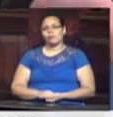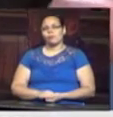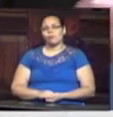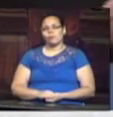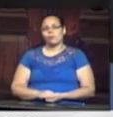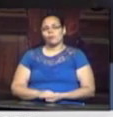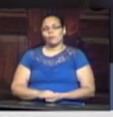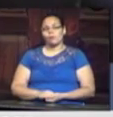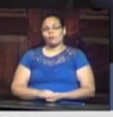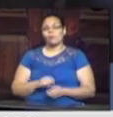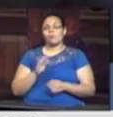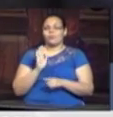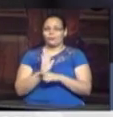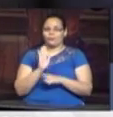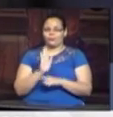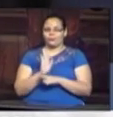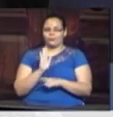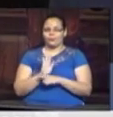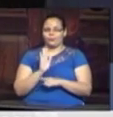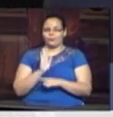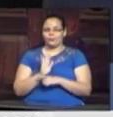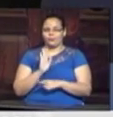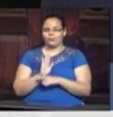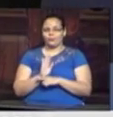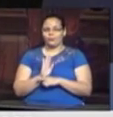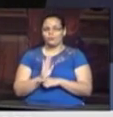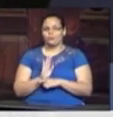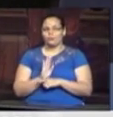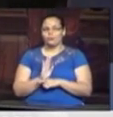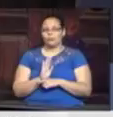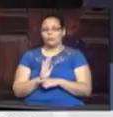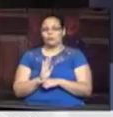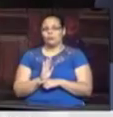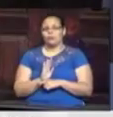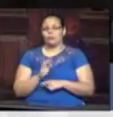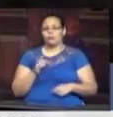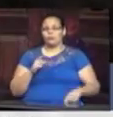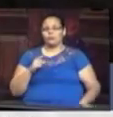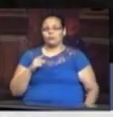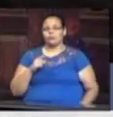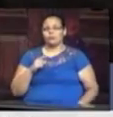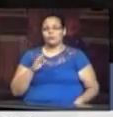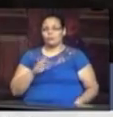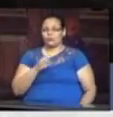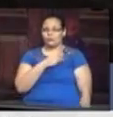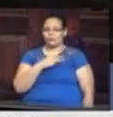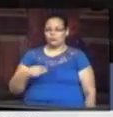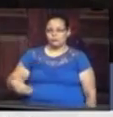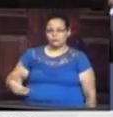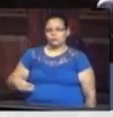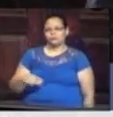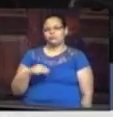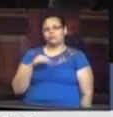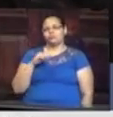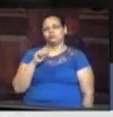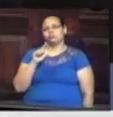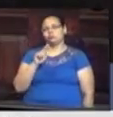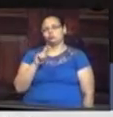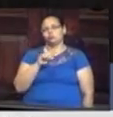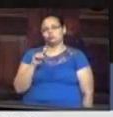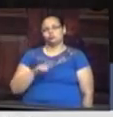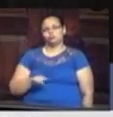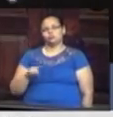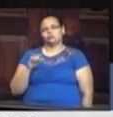eu não digo uma defesa, até porque o ministro Luiz Fux não precisa de defesa, mas o ministro Luiz Fux